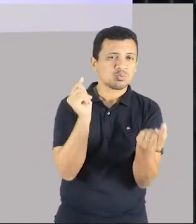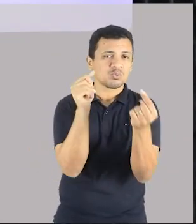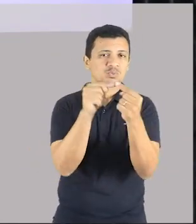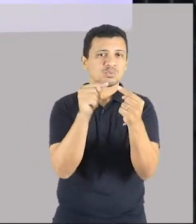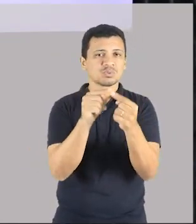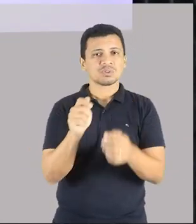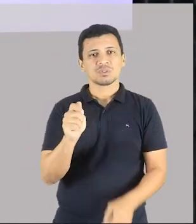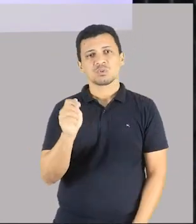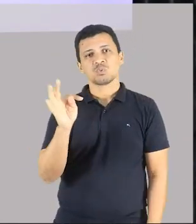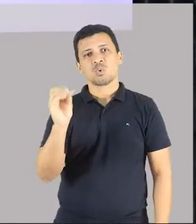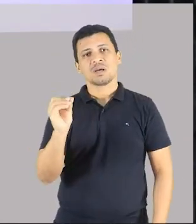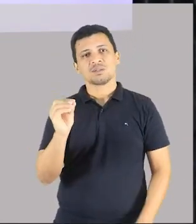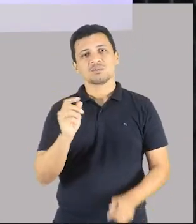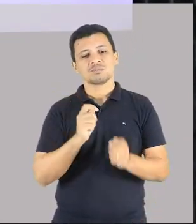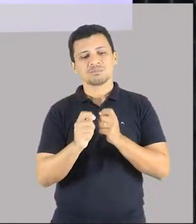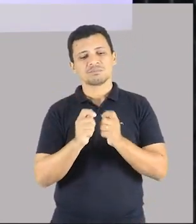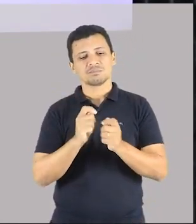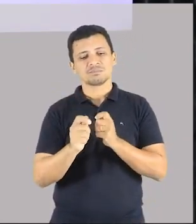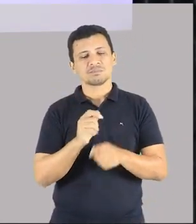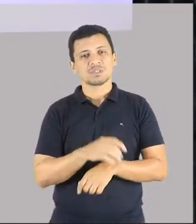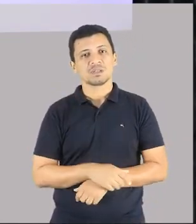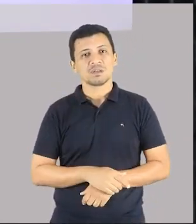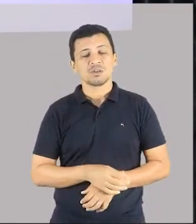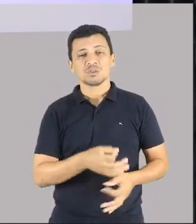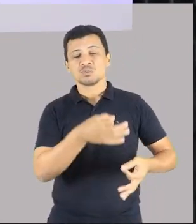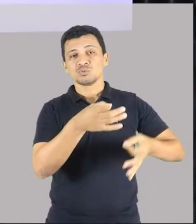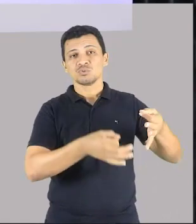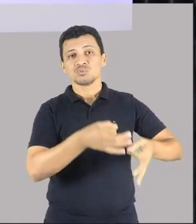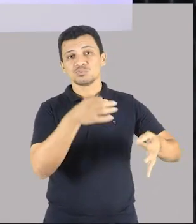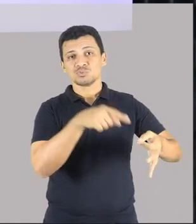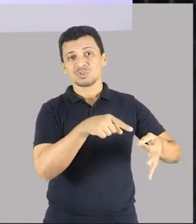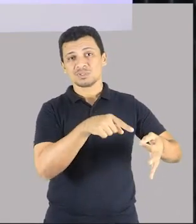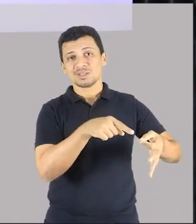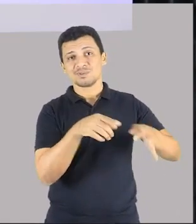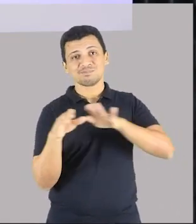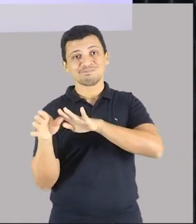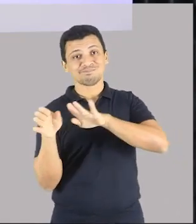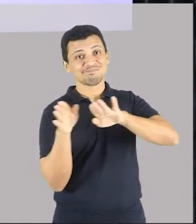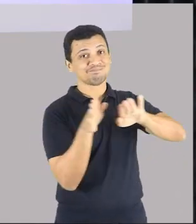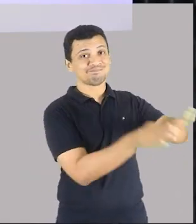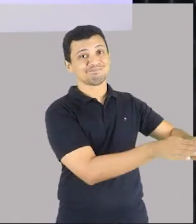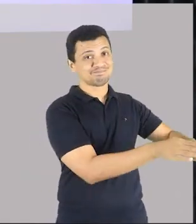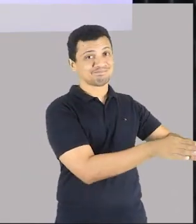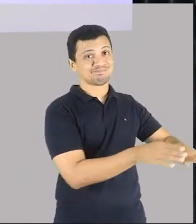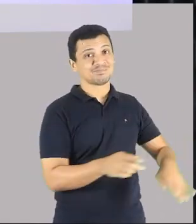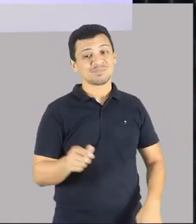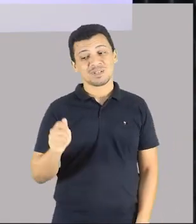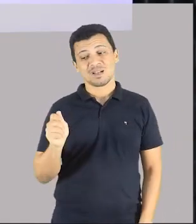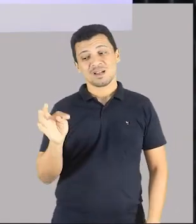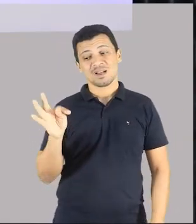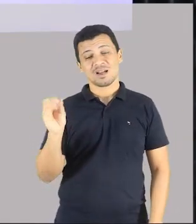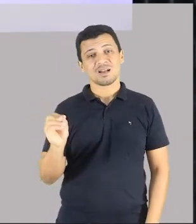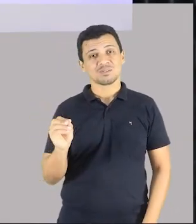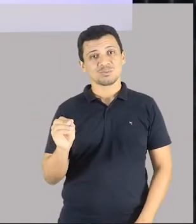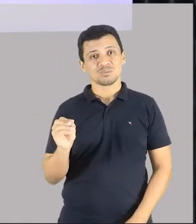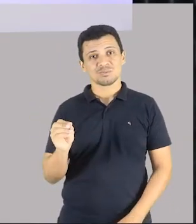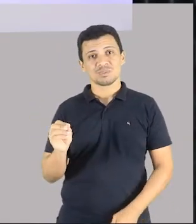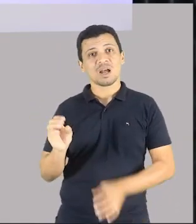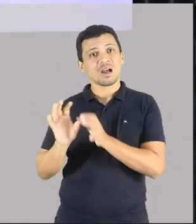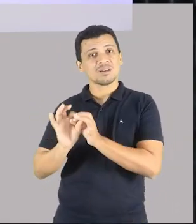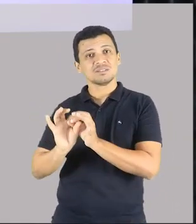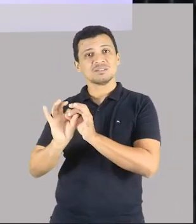ato administrativo, ou seja, que eles queriam tirar o Poder Judiciário da apreciação desses atos